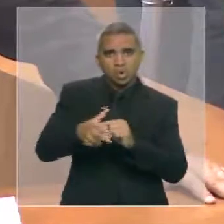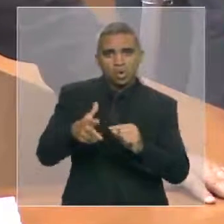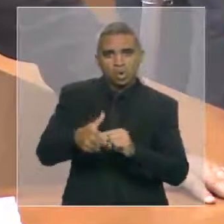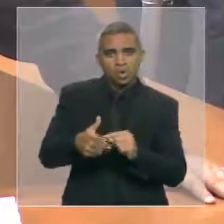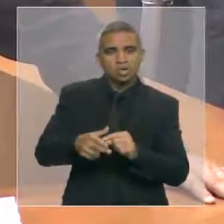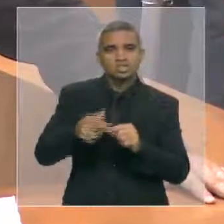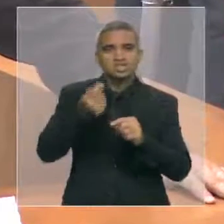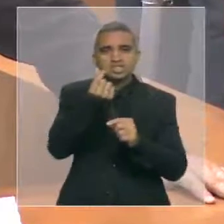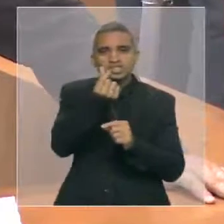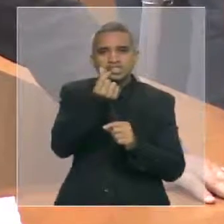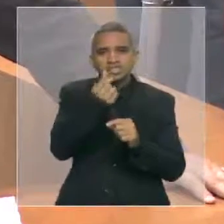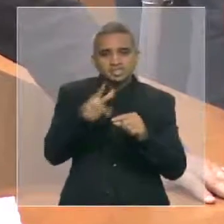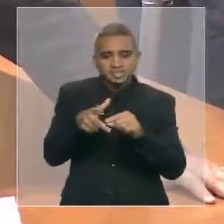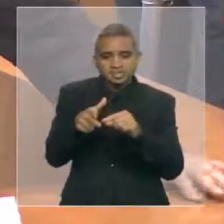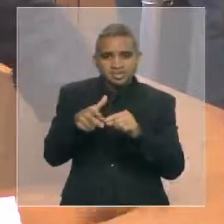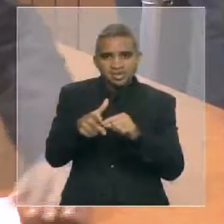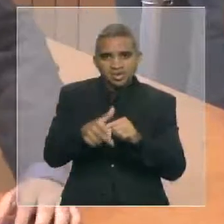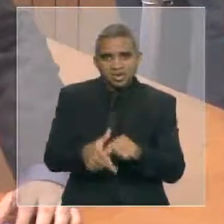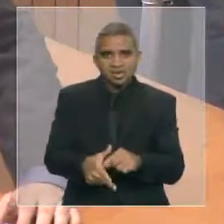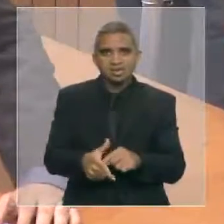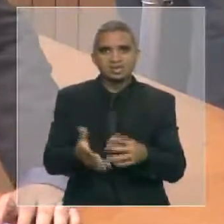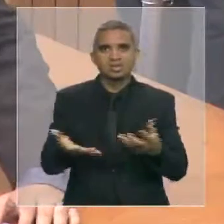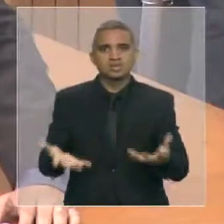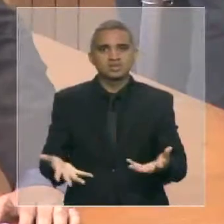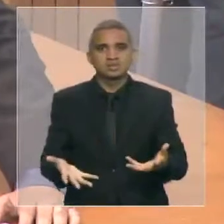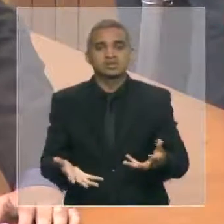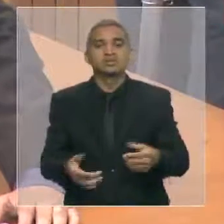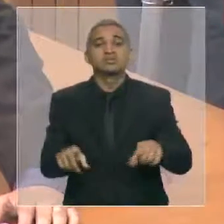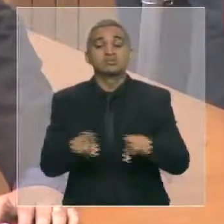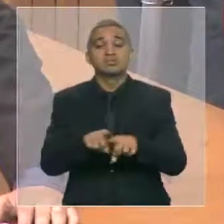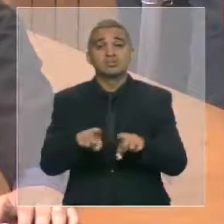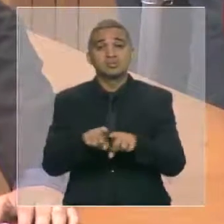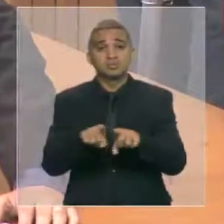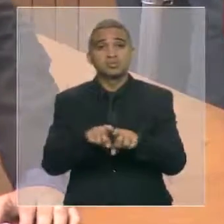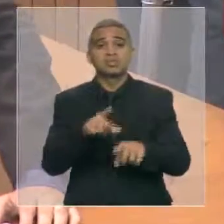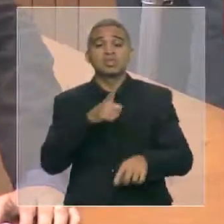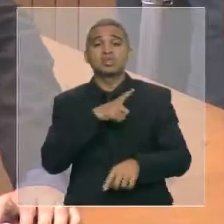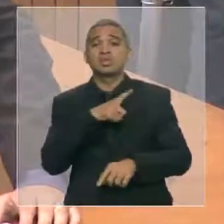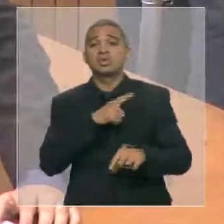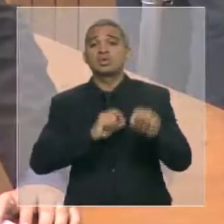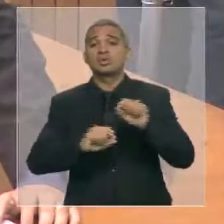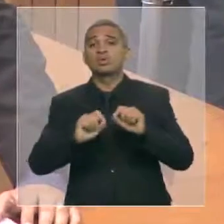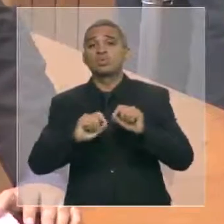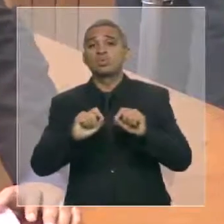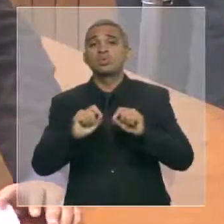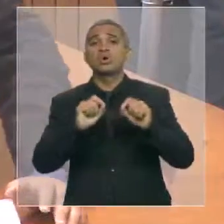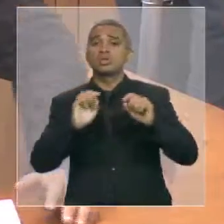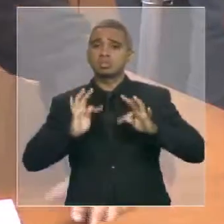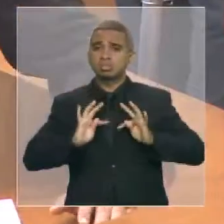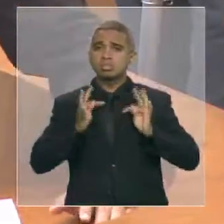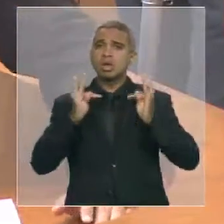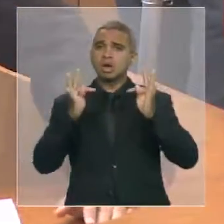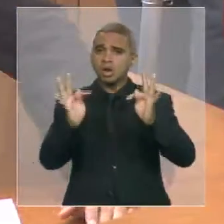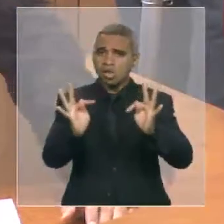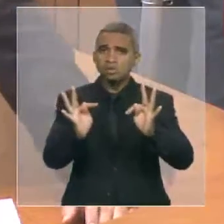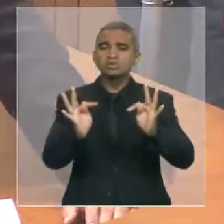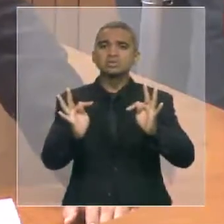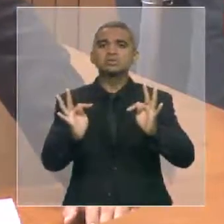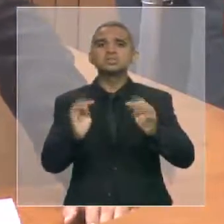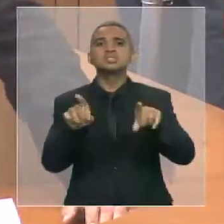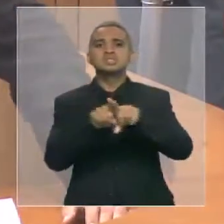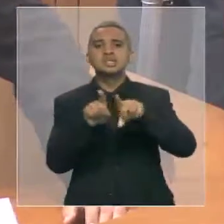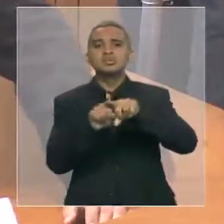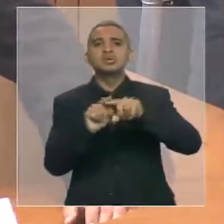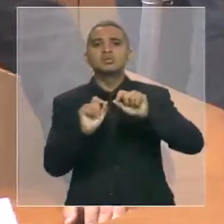praticando. Existem procedimentos que podem e devem estar ajudando a simples questão da porta